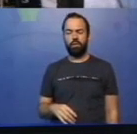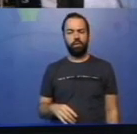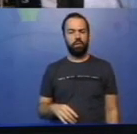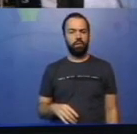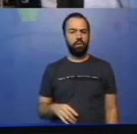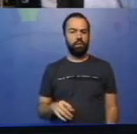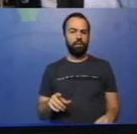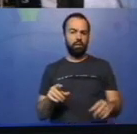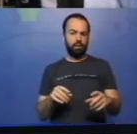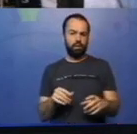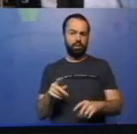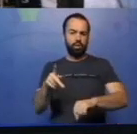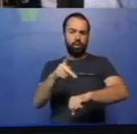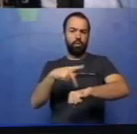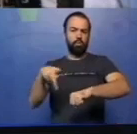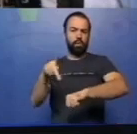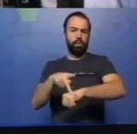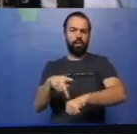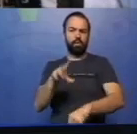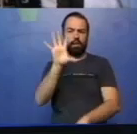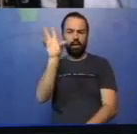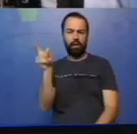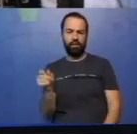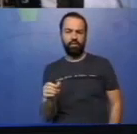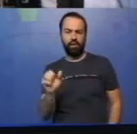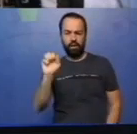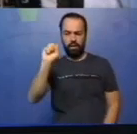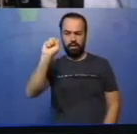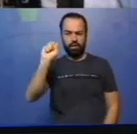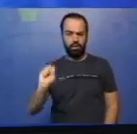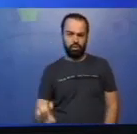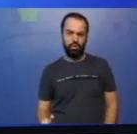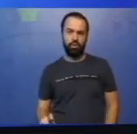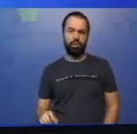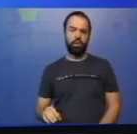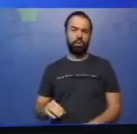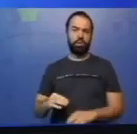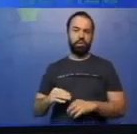África do Sul, por exemplo, fica nessa região e é um país emergente.